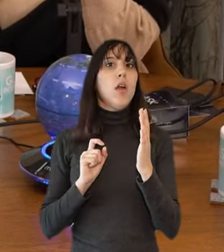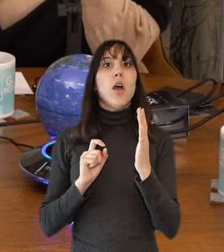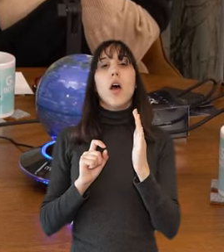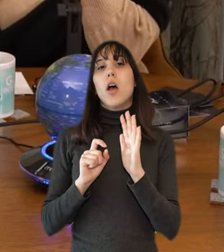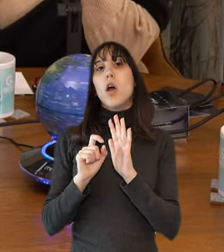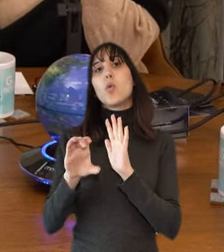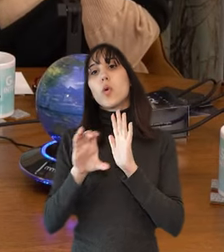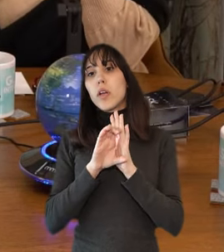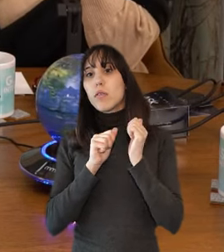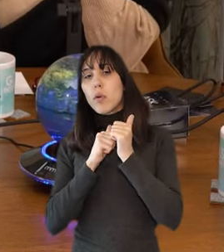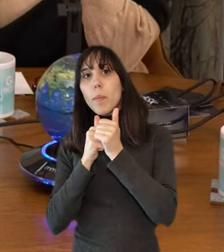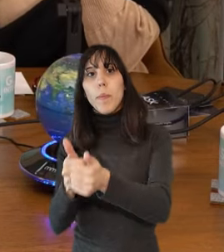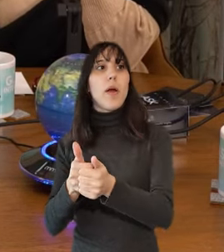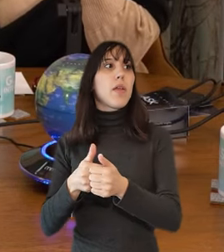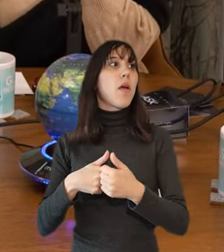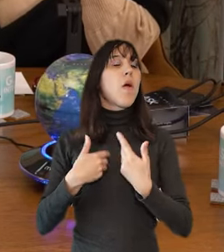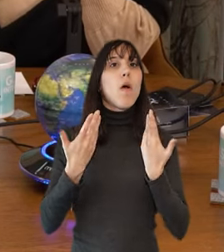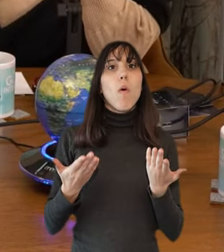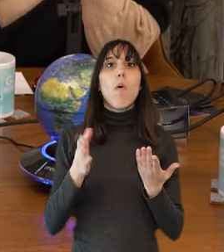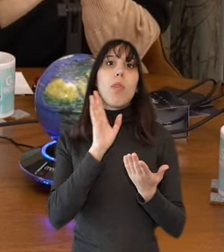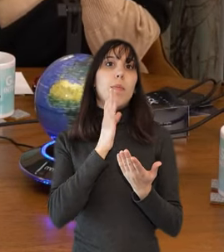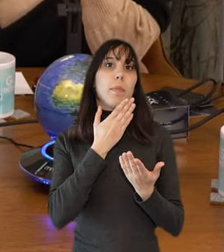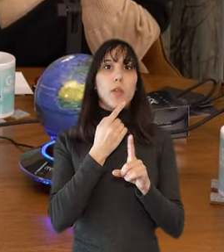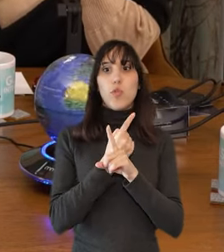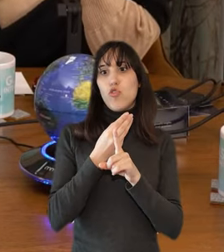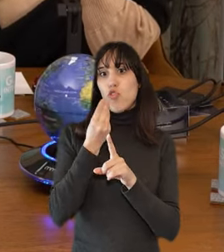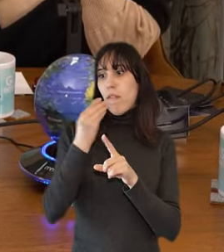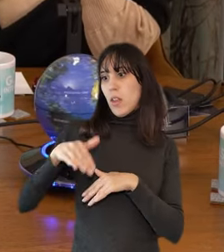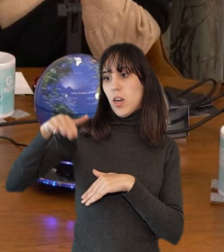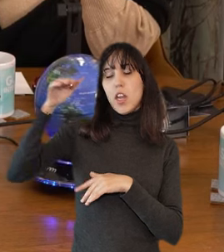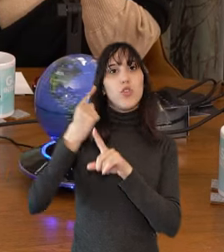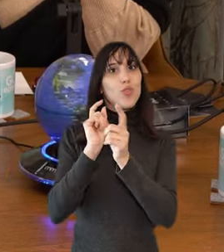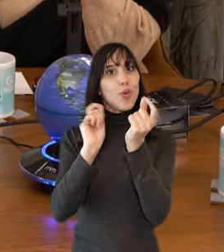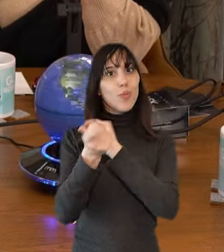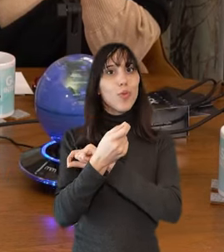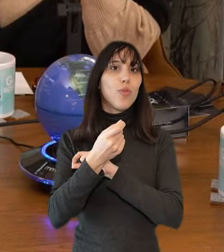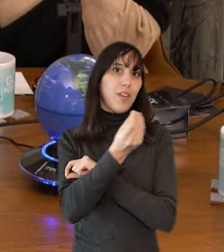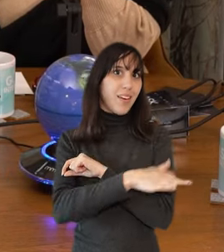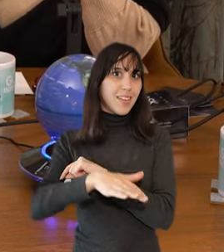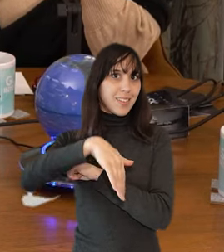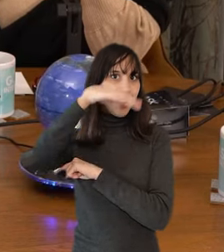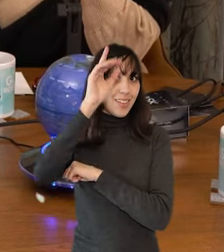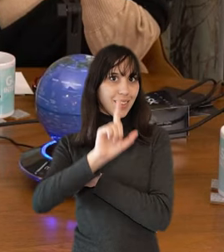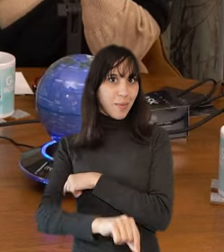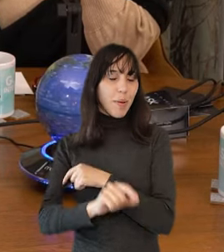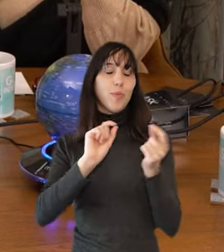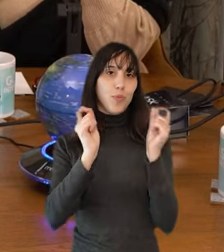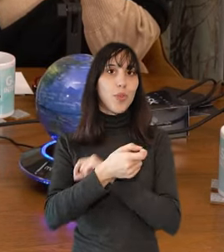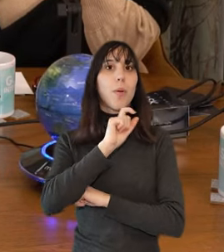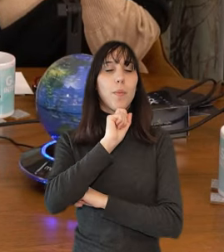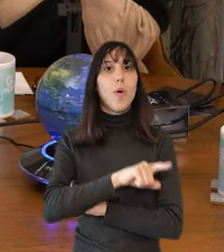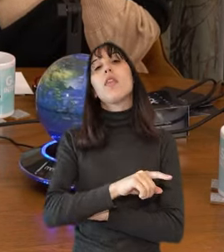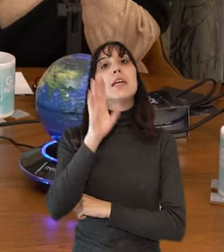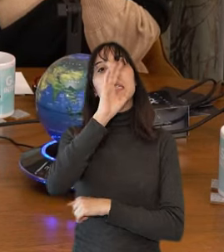trabalhar diferentes currículos e e as coisas mudam conforme as os jovens também crescem não é e as Crianças crescem e portanto quando eles têm uns